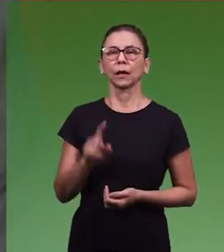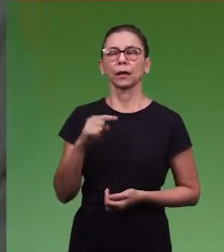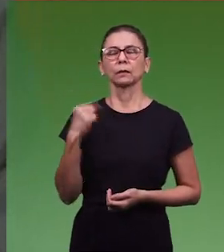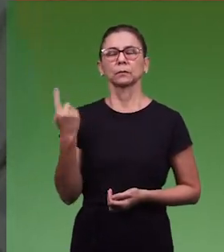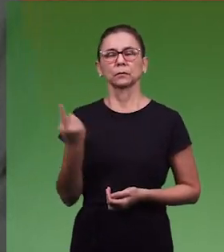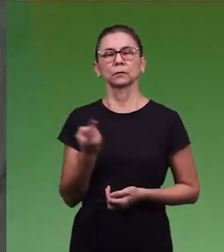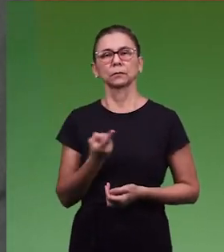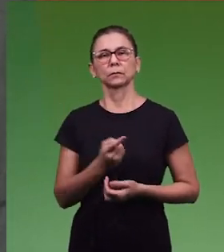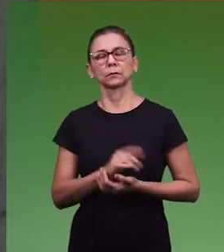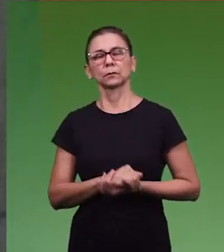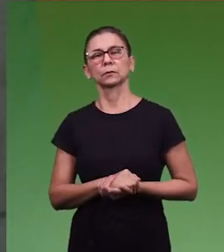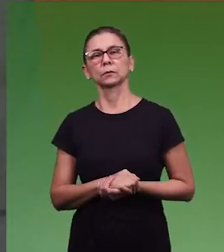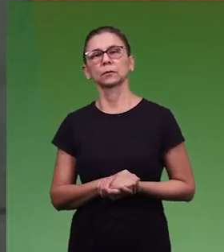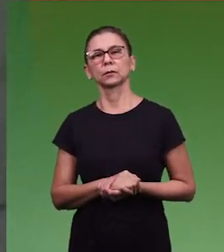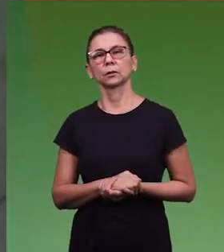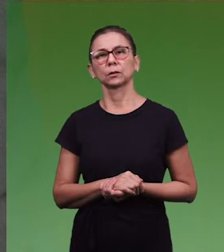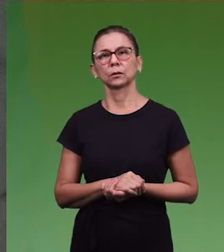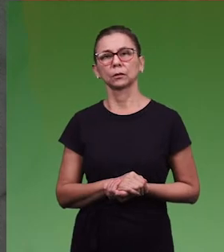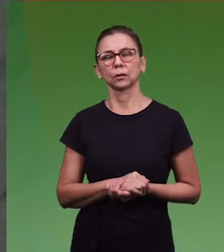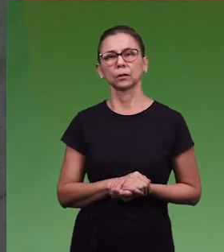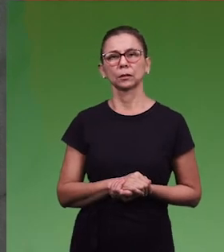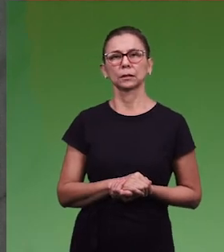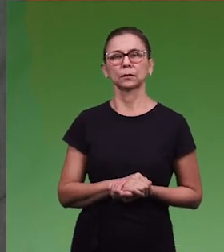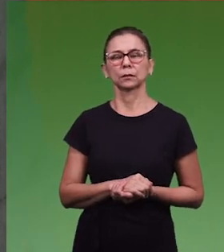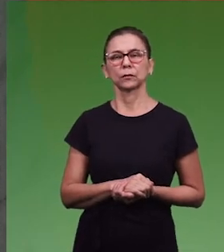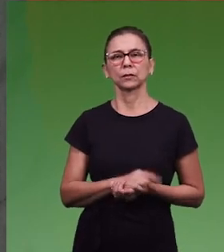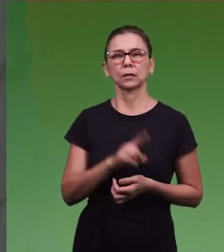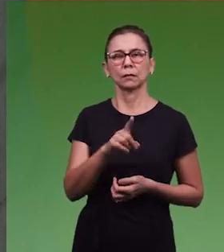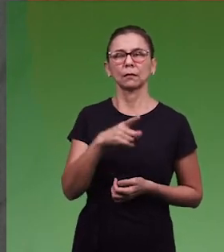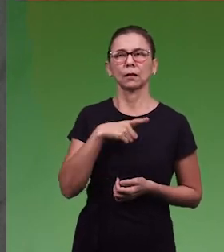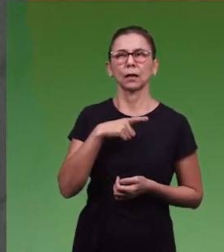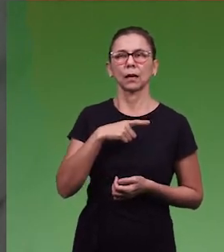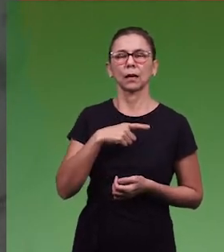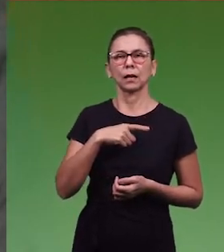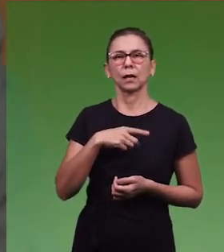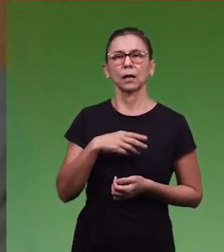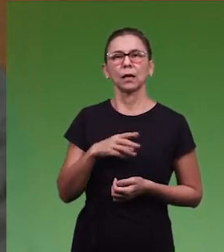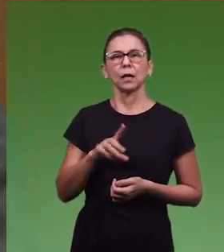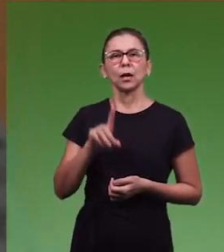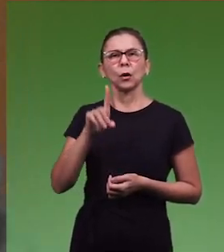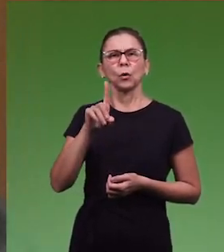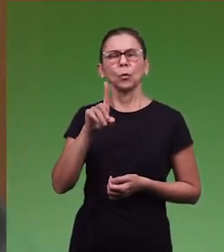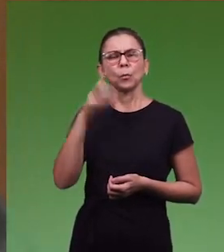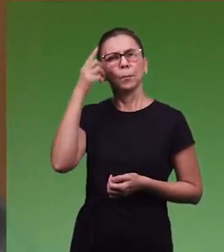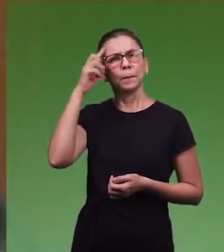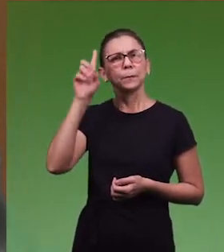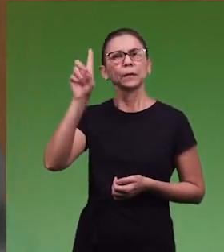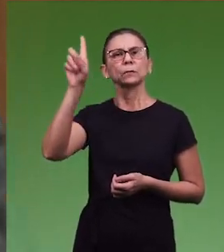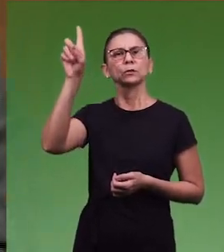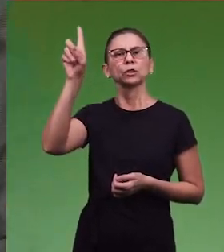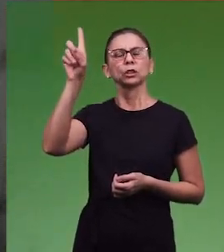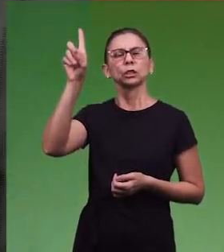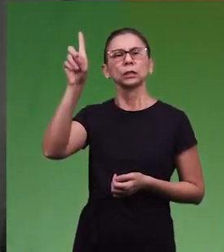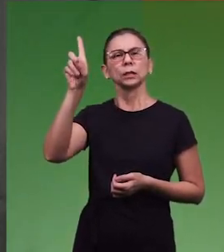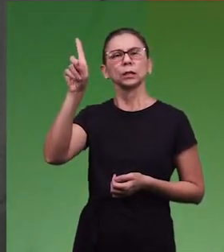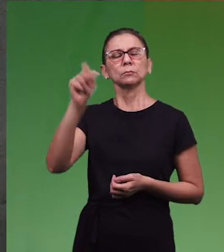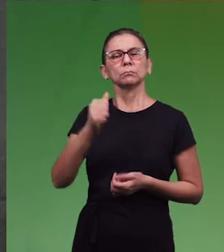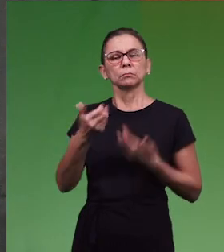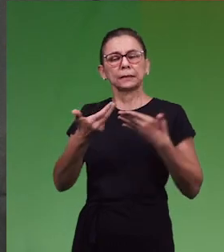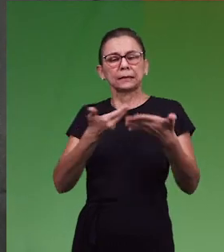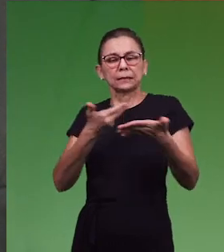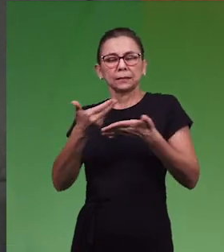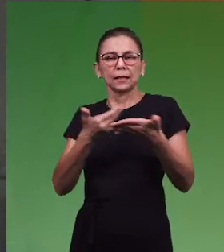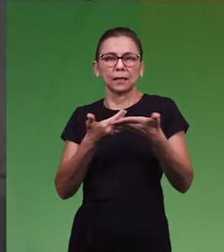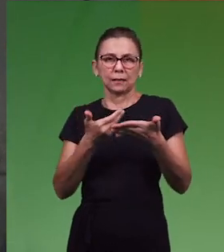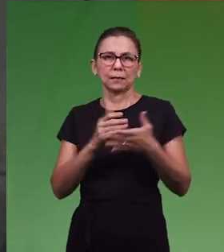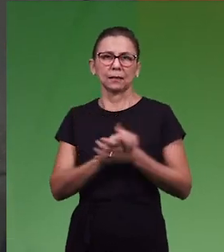divisão da assistência do primeiro dia e assistência dos demais dias. Qual é a assistência do primeiro